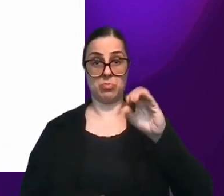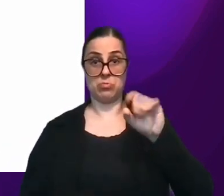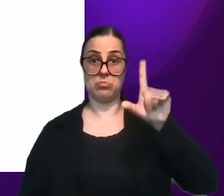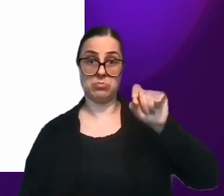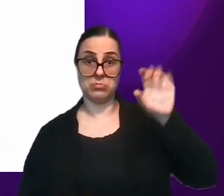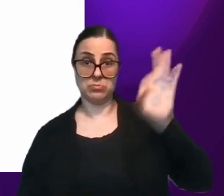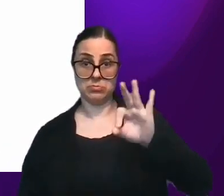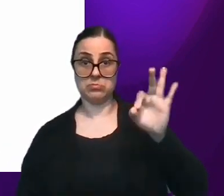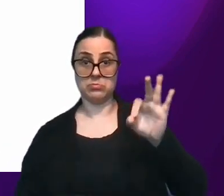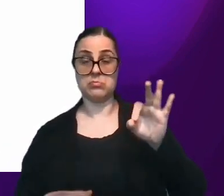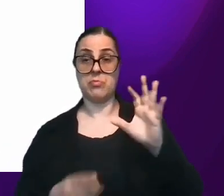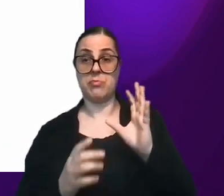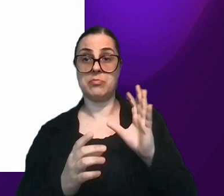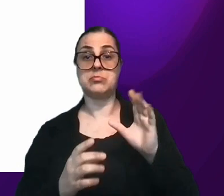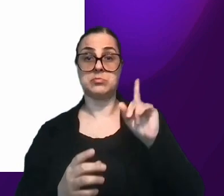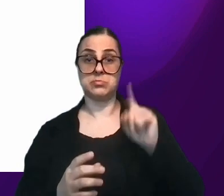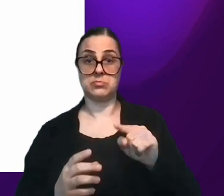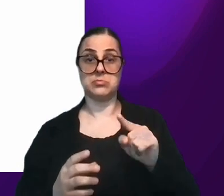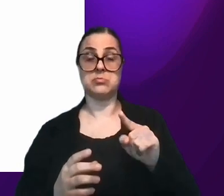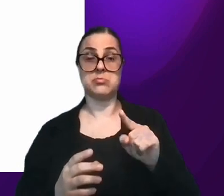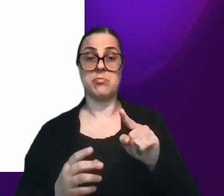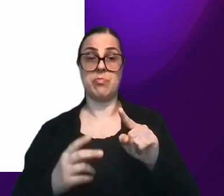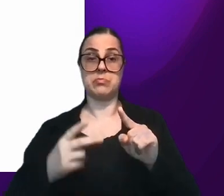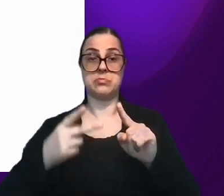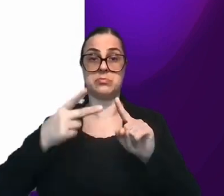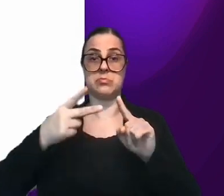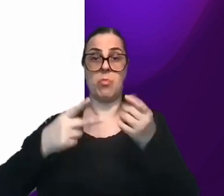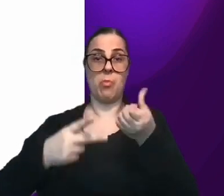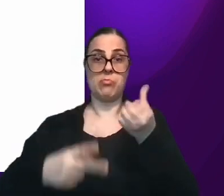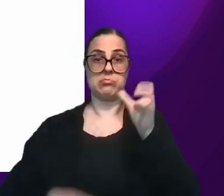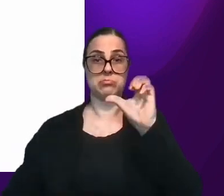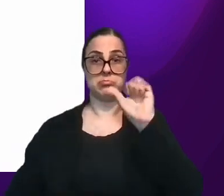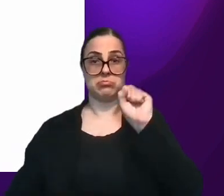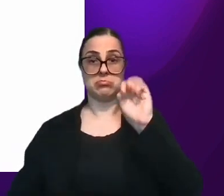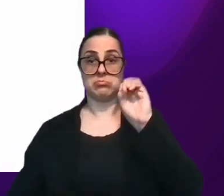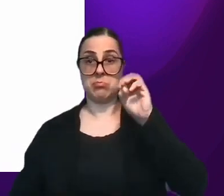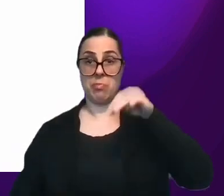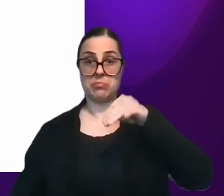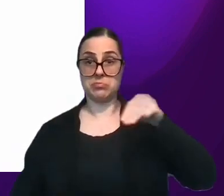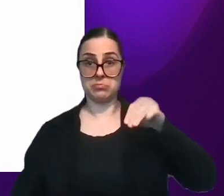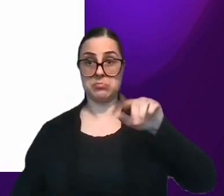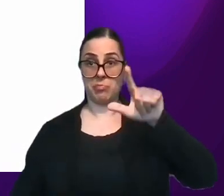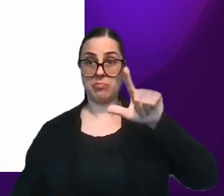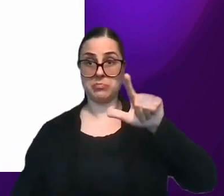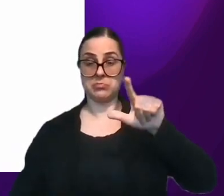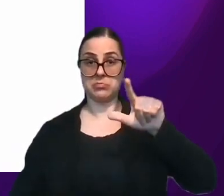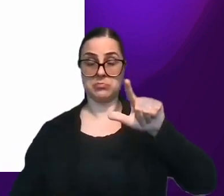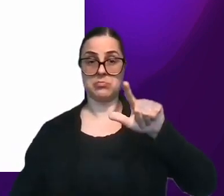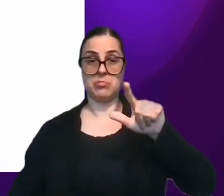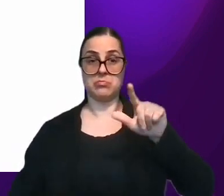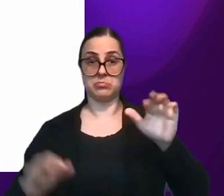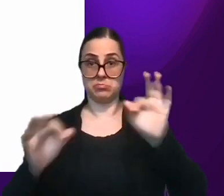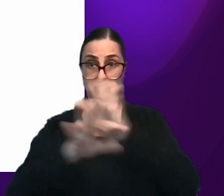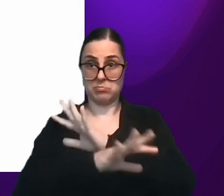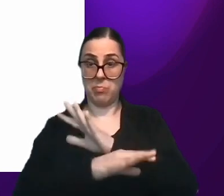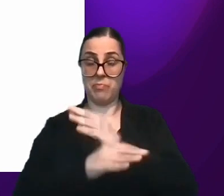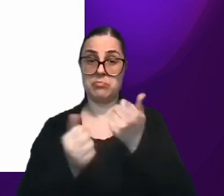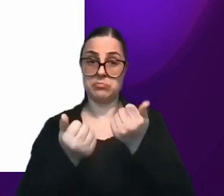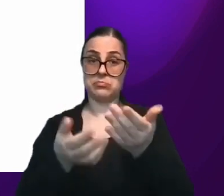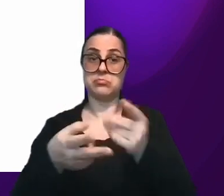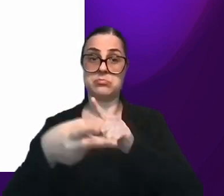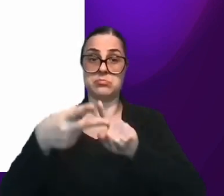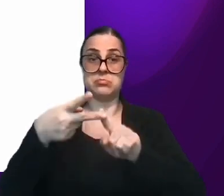a concentração de gluconato de cálcio a 10% de 223 milimol por litro. É preciso, com